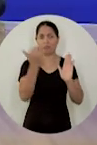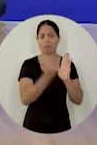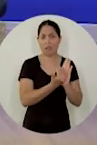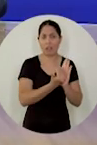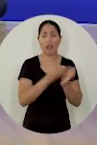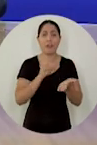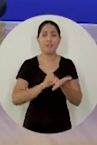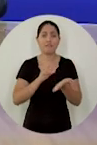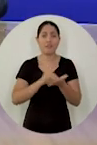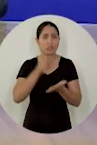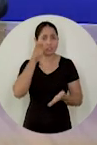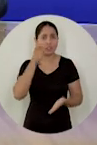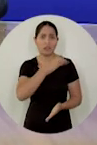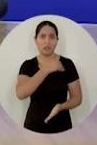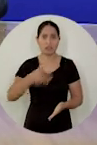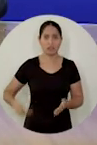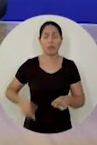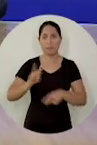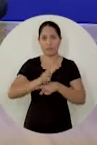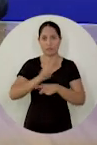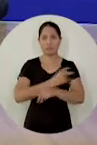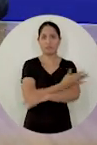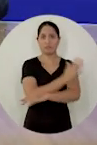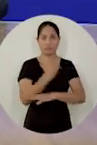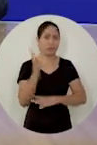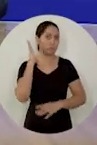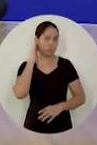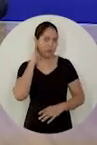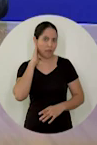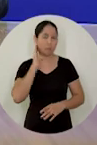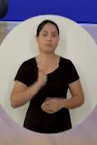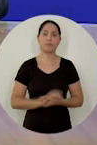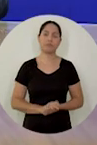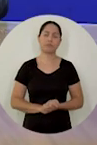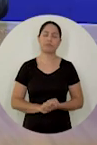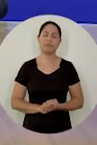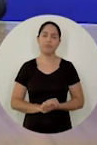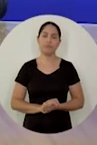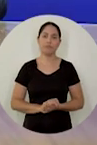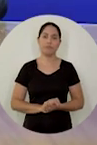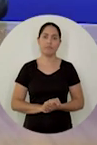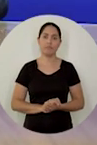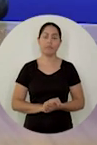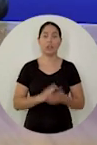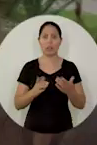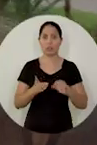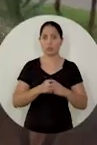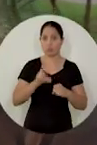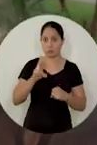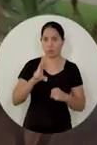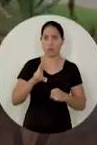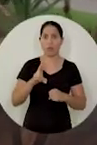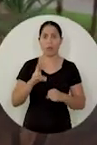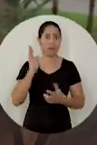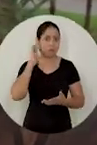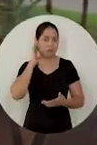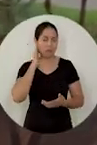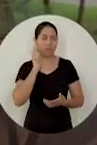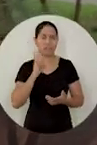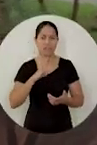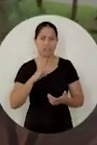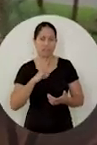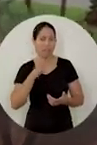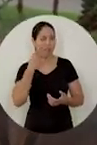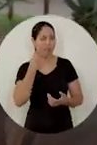de interesse do Estado brasileiro em proteger o meio ambiente no estado do Pará especificamente. Doutor Alberto, a